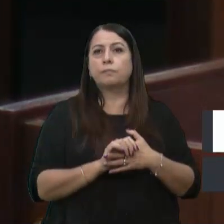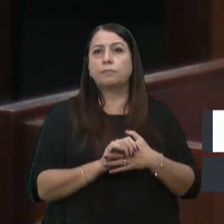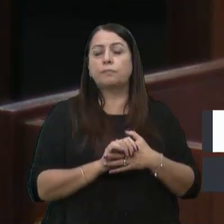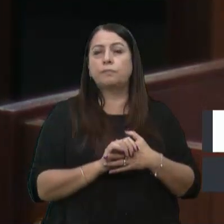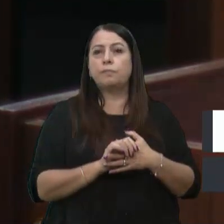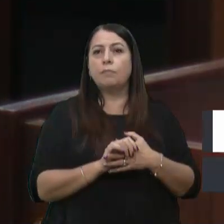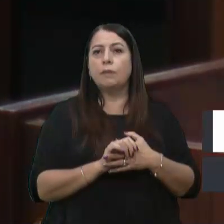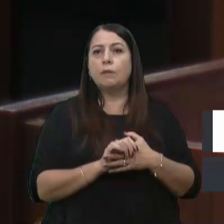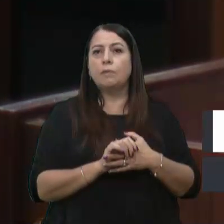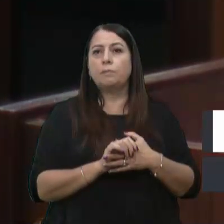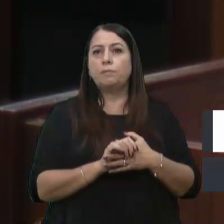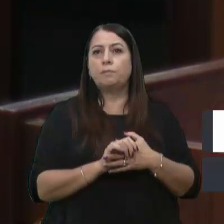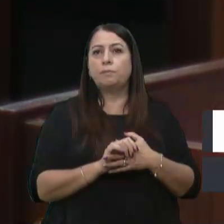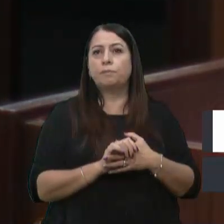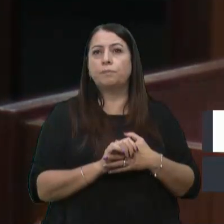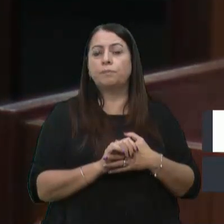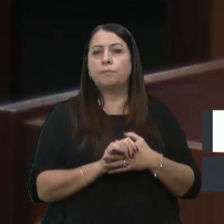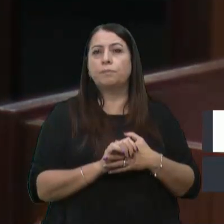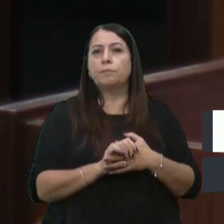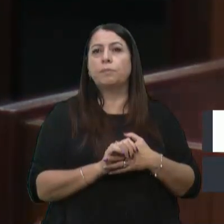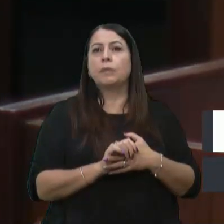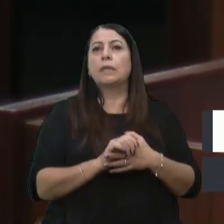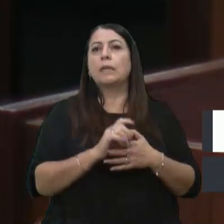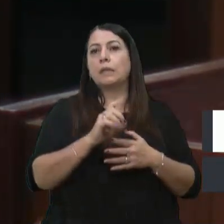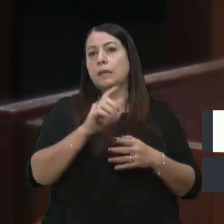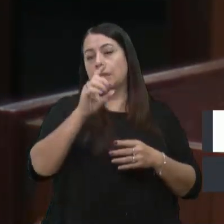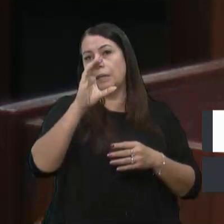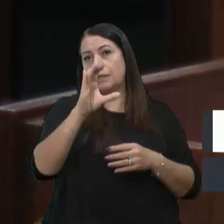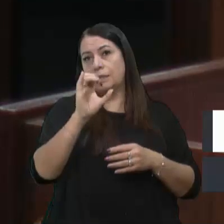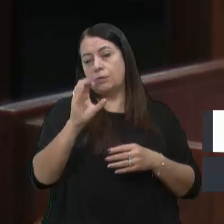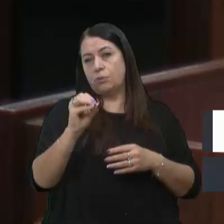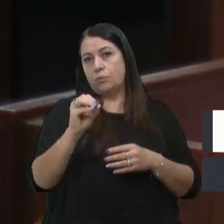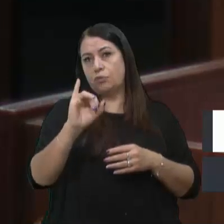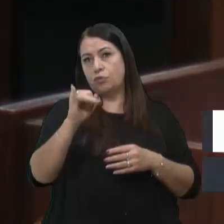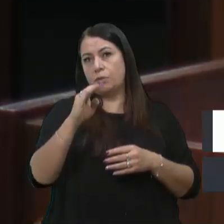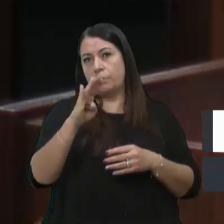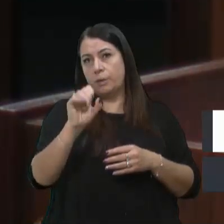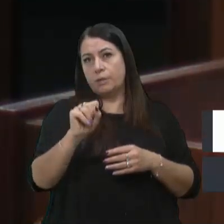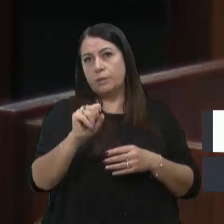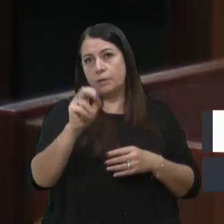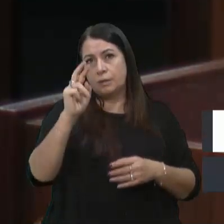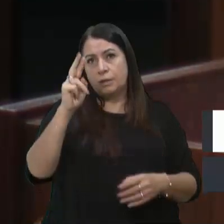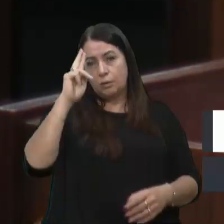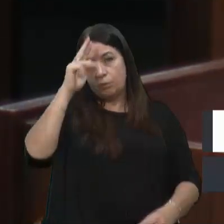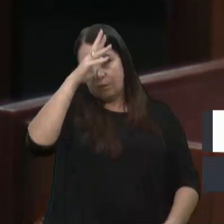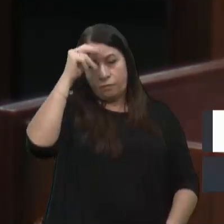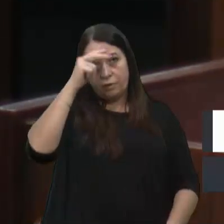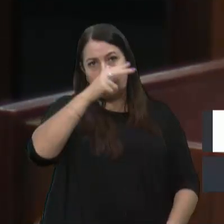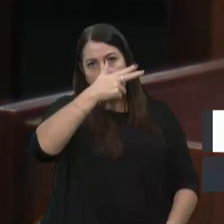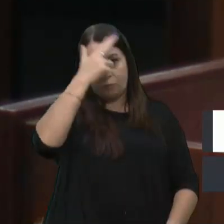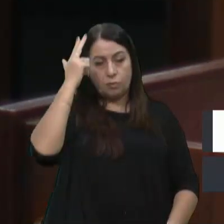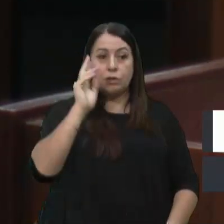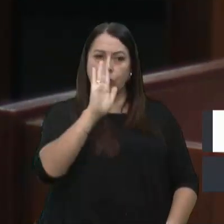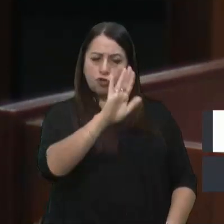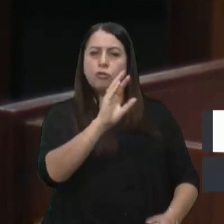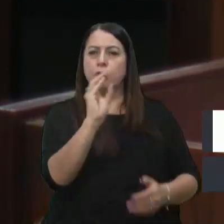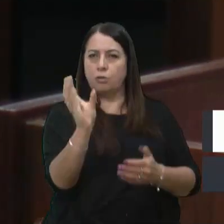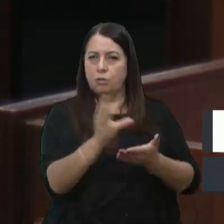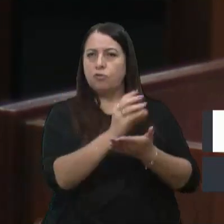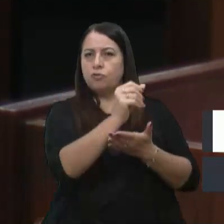com a dona da CEO da JBS Que destinou recursos com o prefeito cassina Que destino recursos